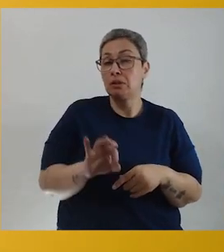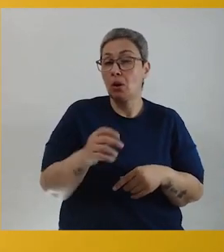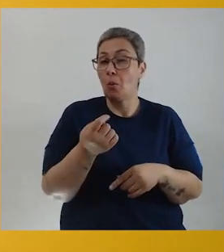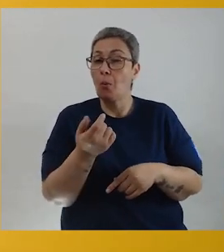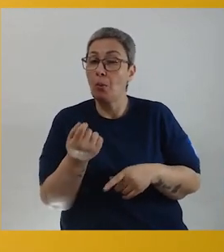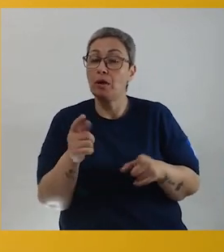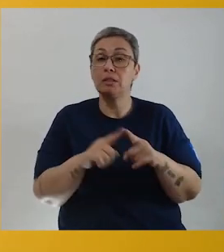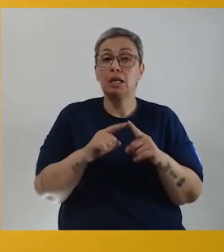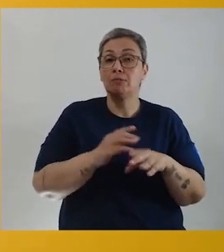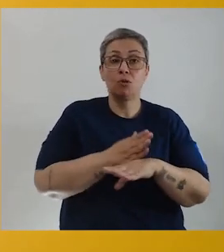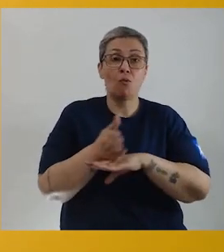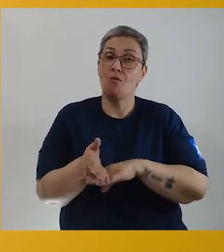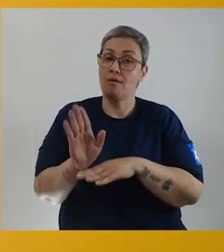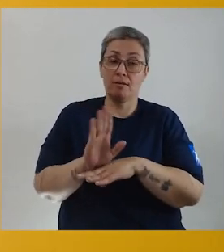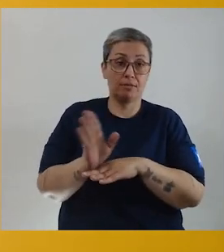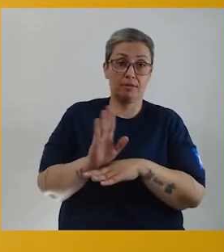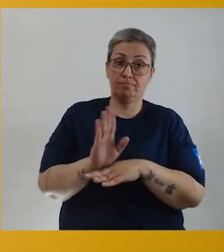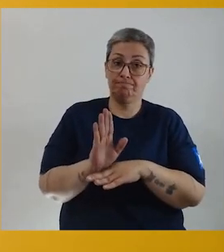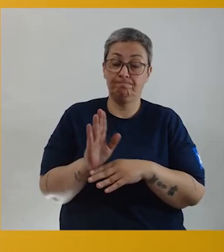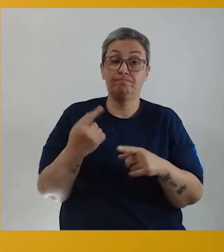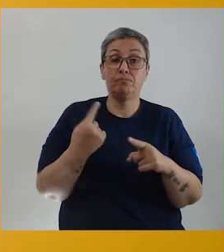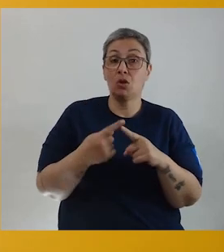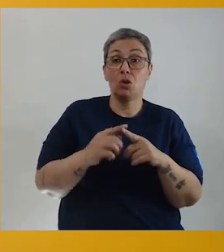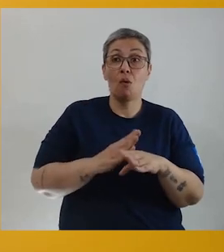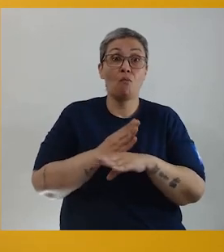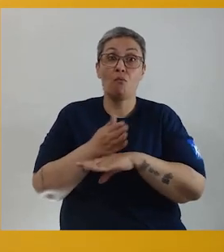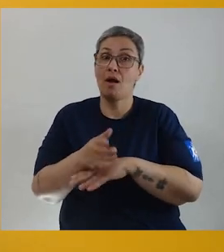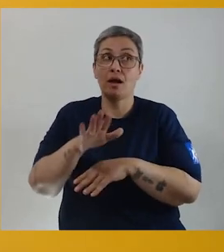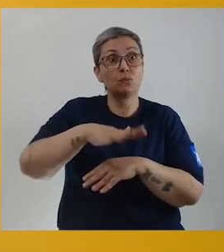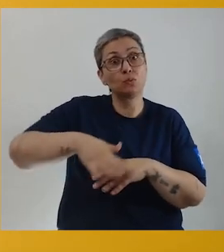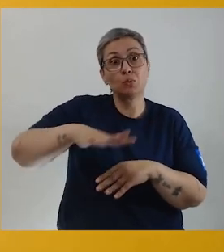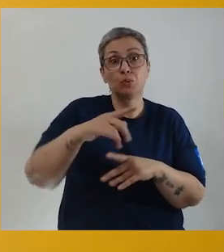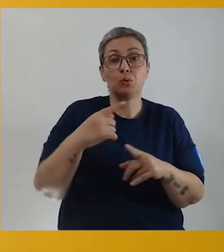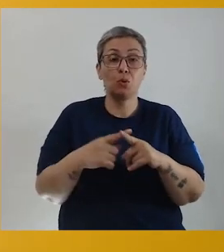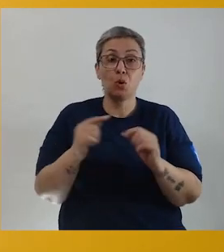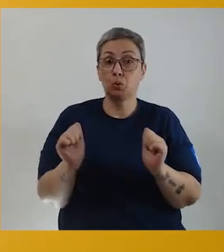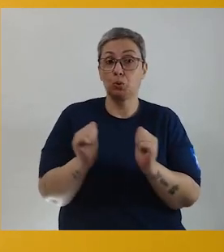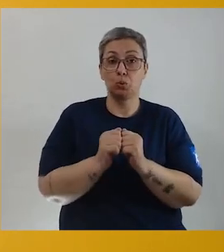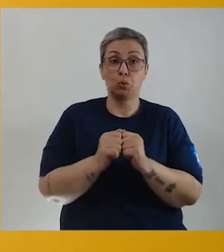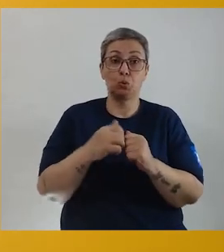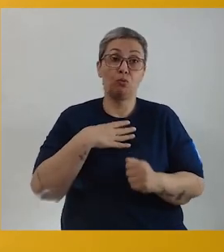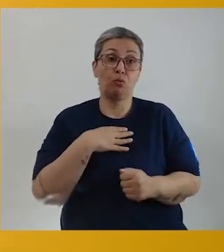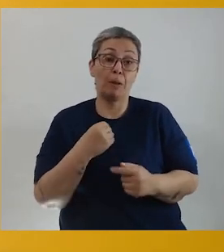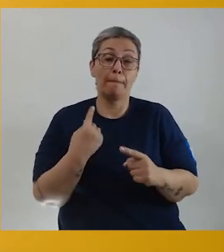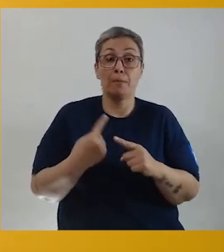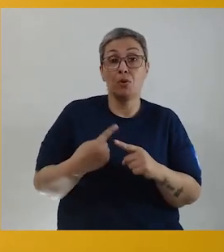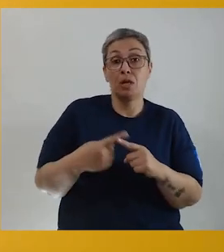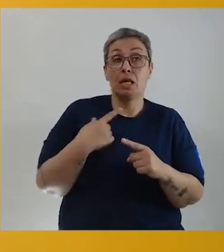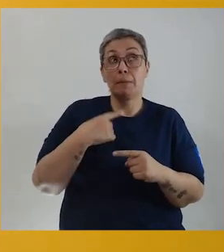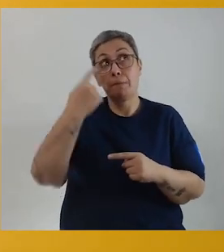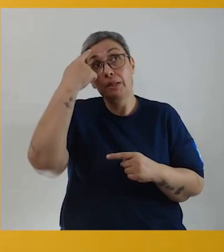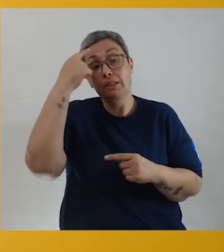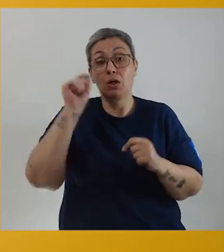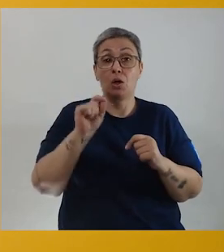99% e alguma coisa, não vai ao cinema com seu filho, né? Não vai a estes espaços com a criança, porque